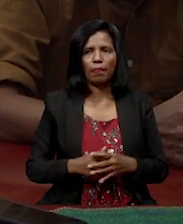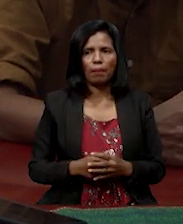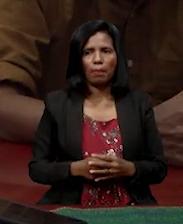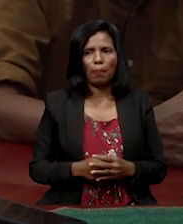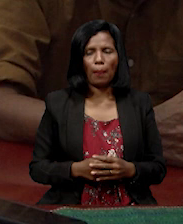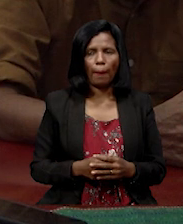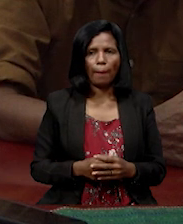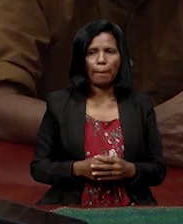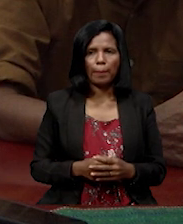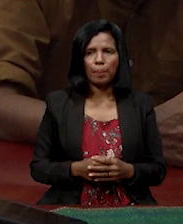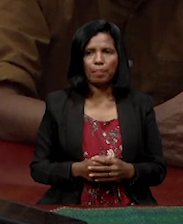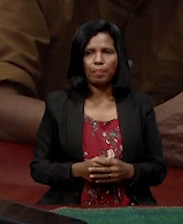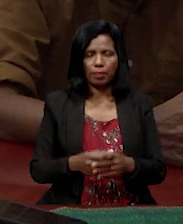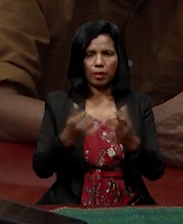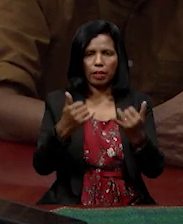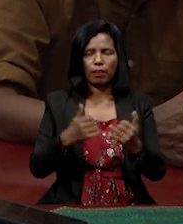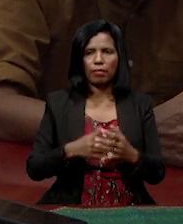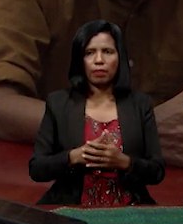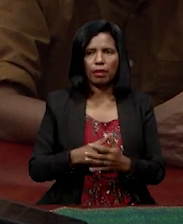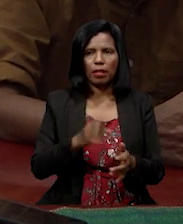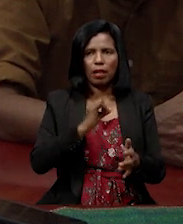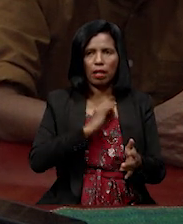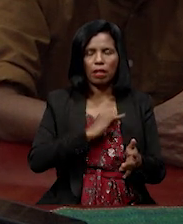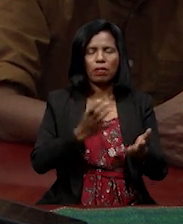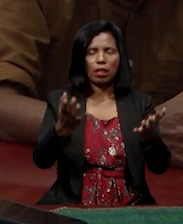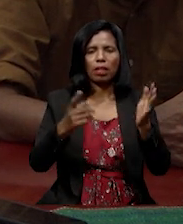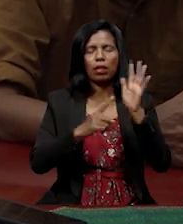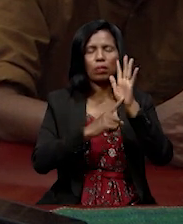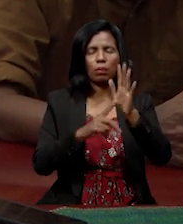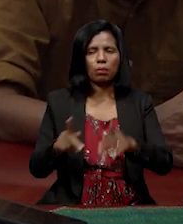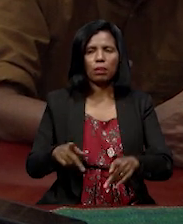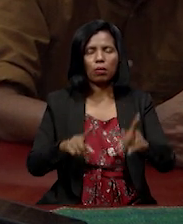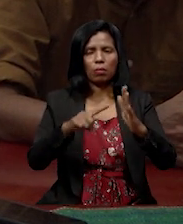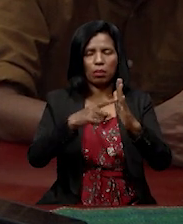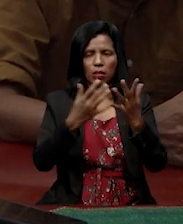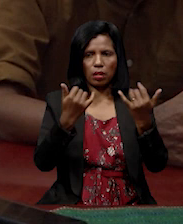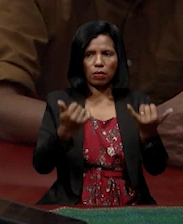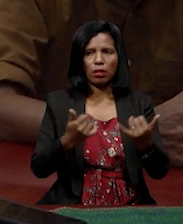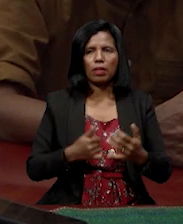vai dar a cara a toba pública a Rússia hoje, de